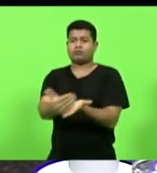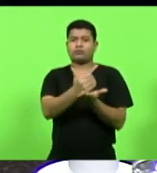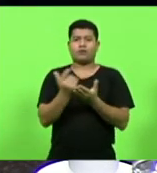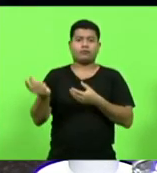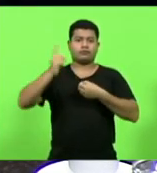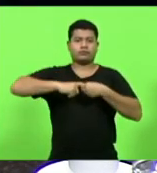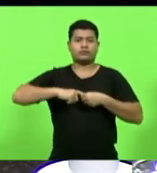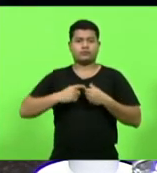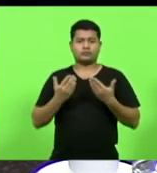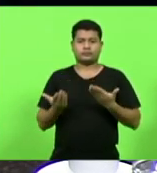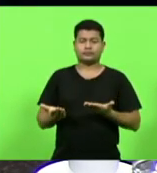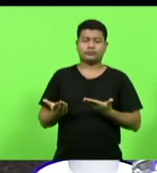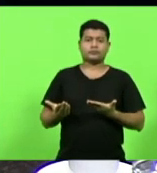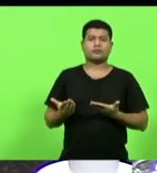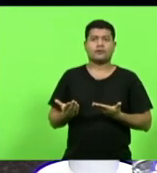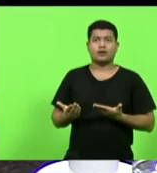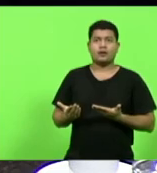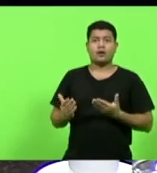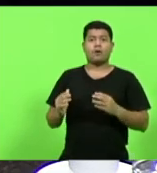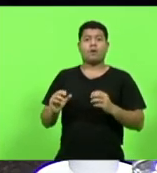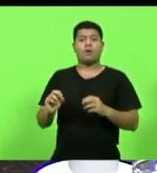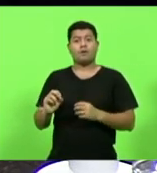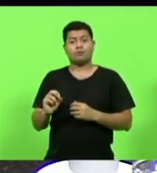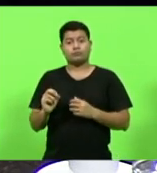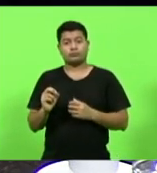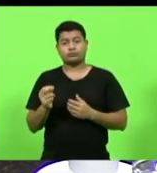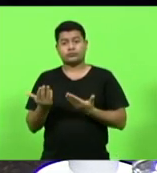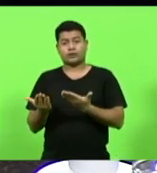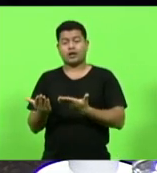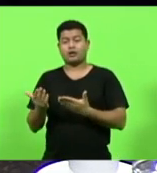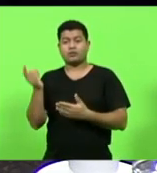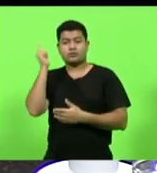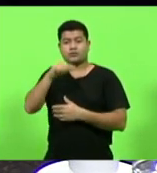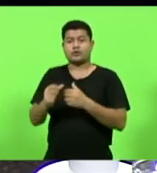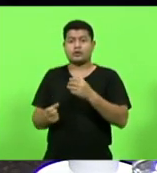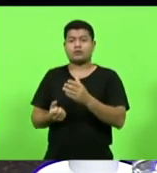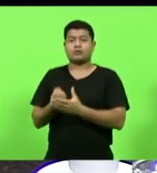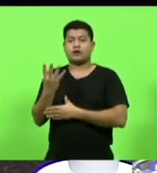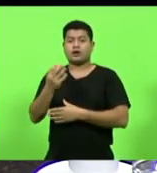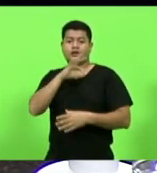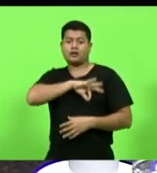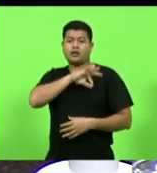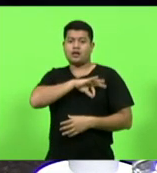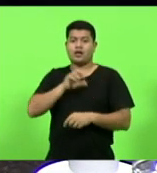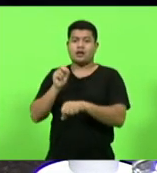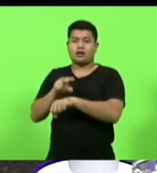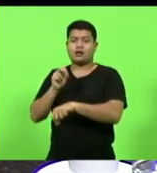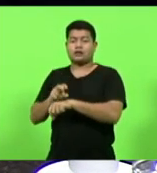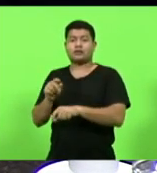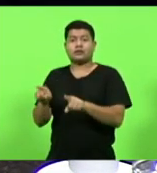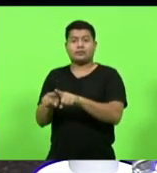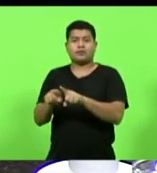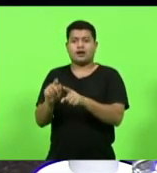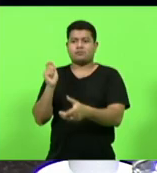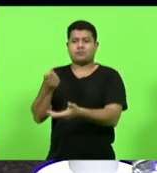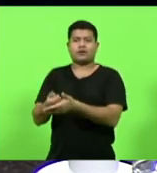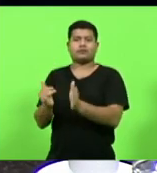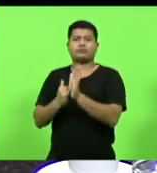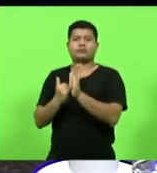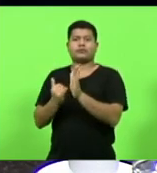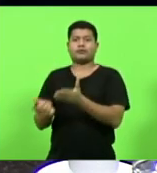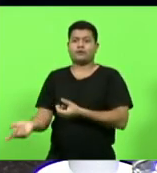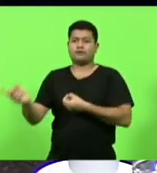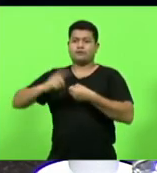ajudaram a construir. Ou seja, gera emprego, gera renda, gera imposto, o dinheiro volta para o caixa. E por isso, senhor presidente, a